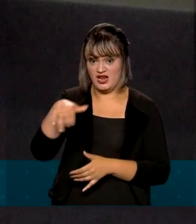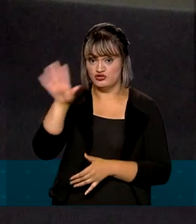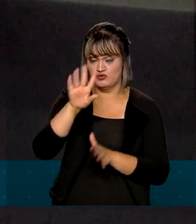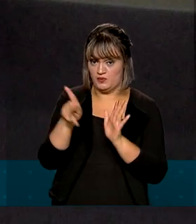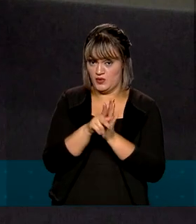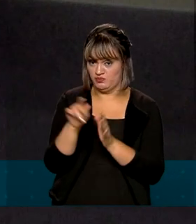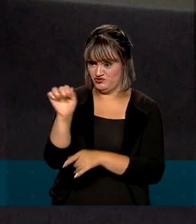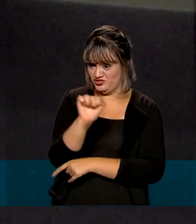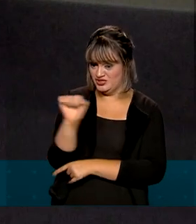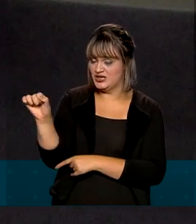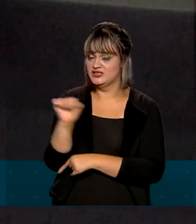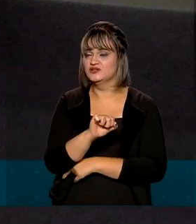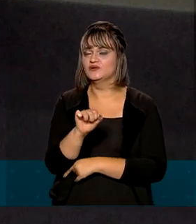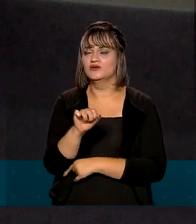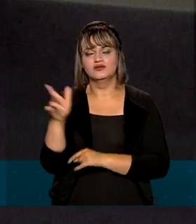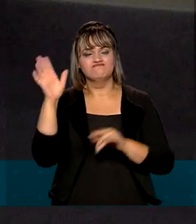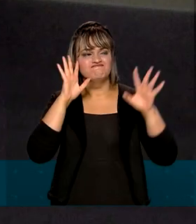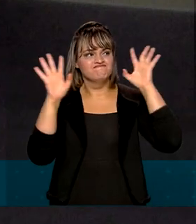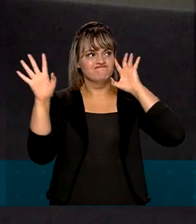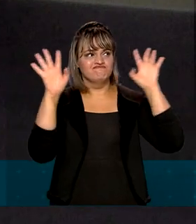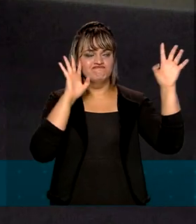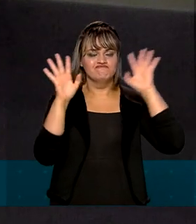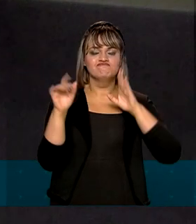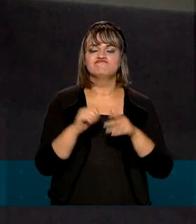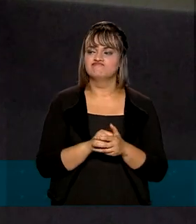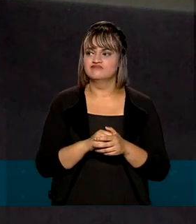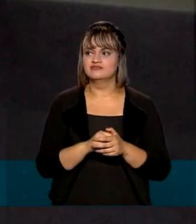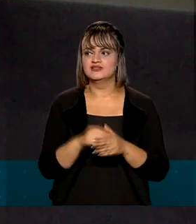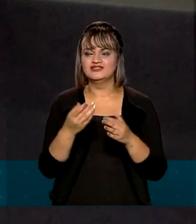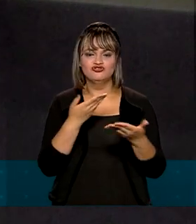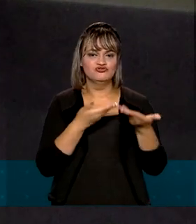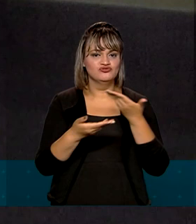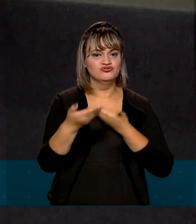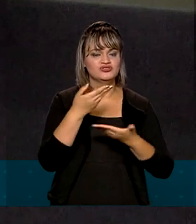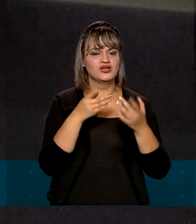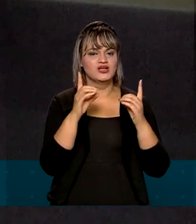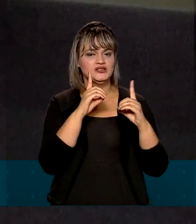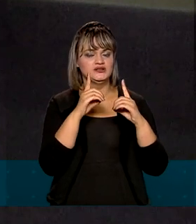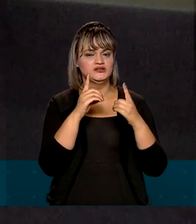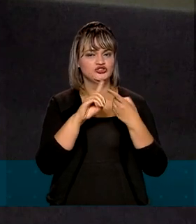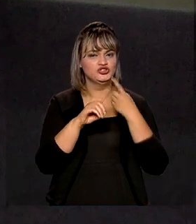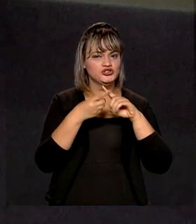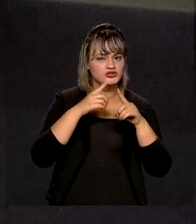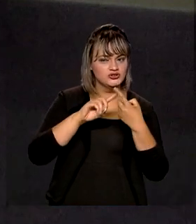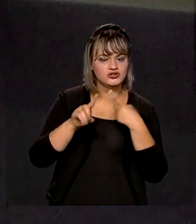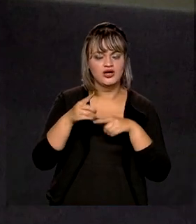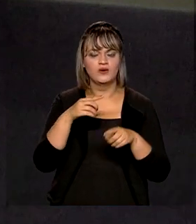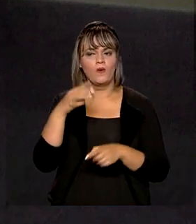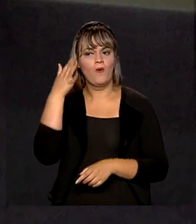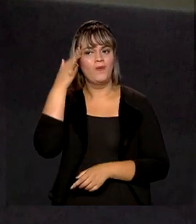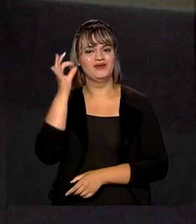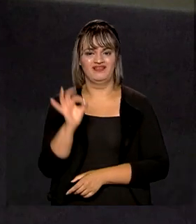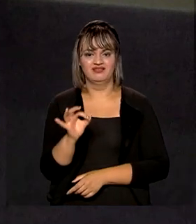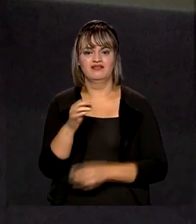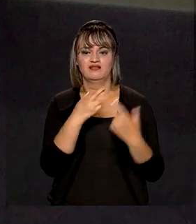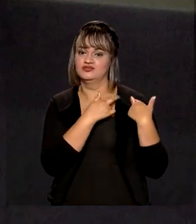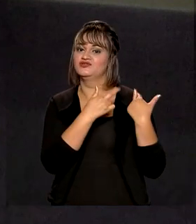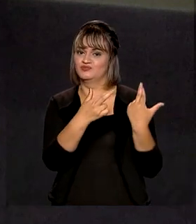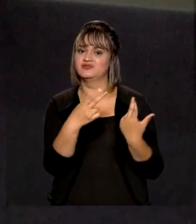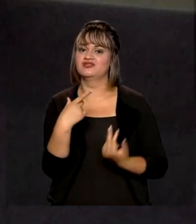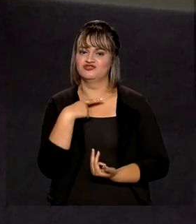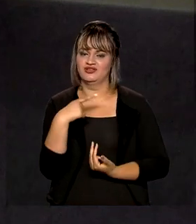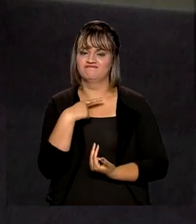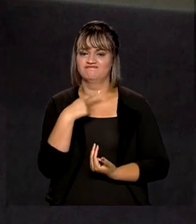um momento de reflexão, momento de diálogo, de conscientização da nossa responsabilidade